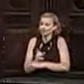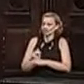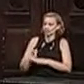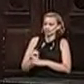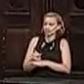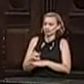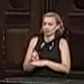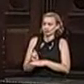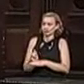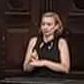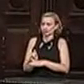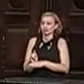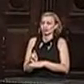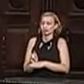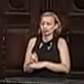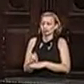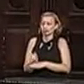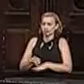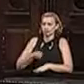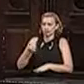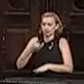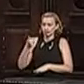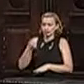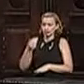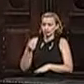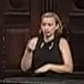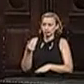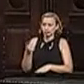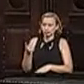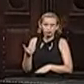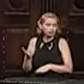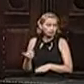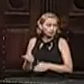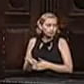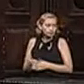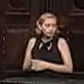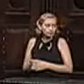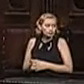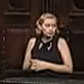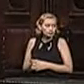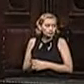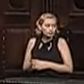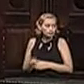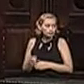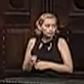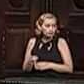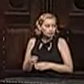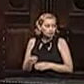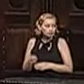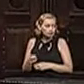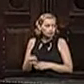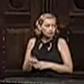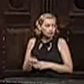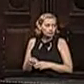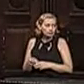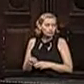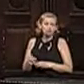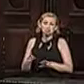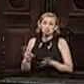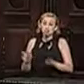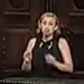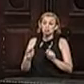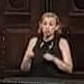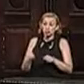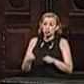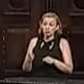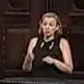um colapso na administração municipal. Quem se lembra dos tempos de Saturnino Braga? É possível que revivamos na cidade